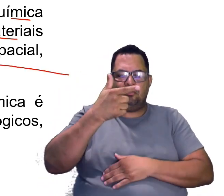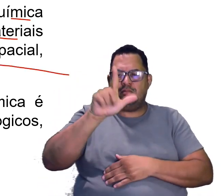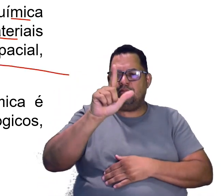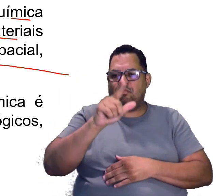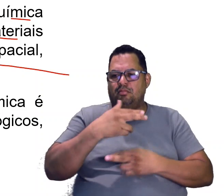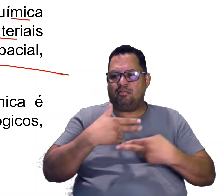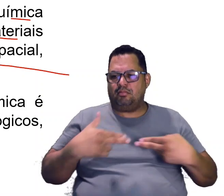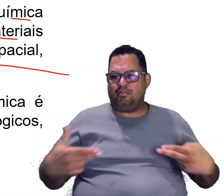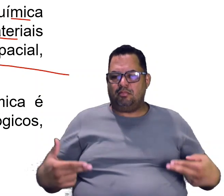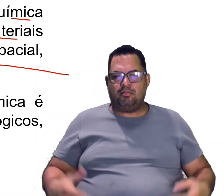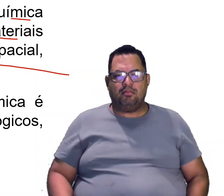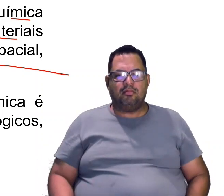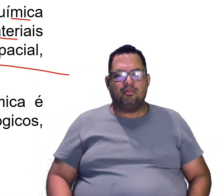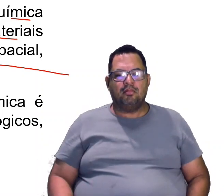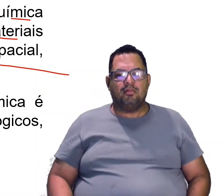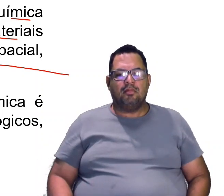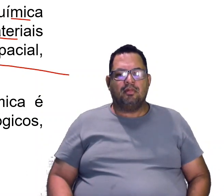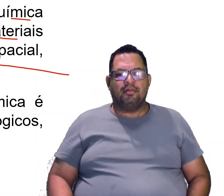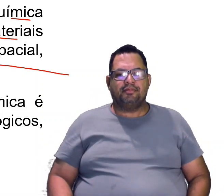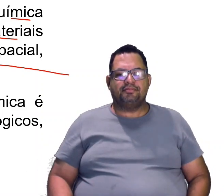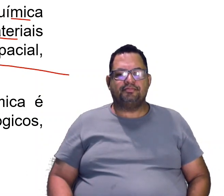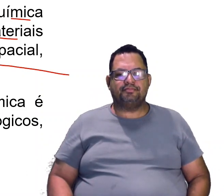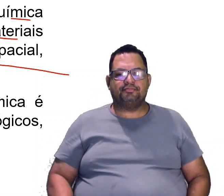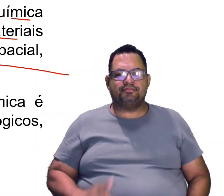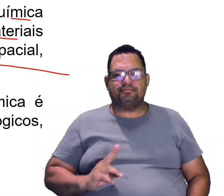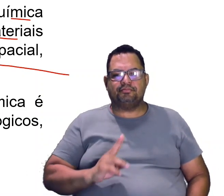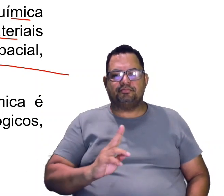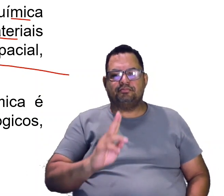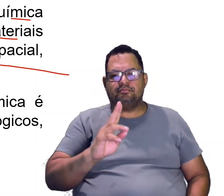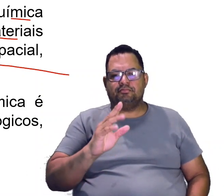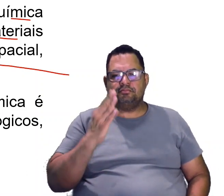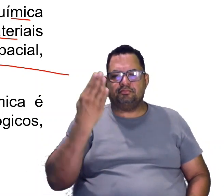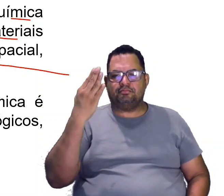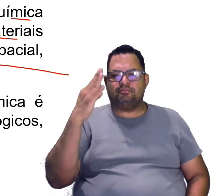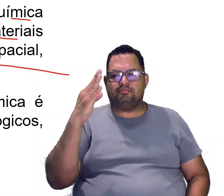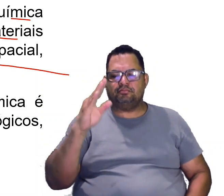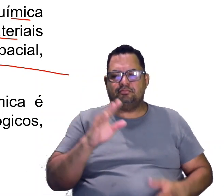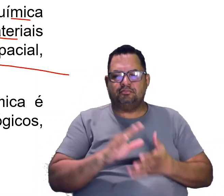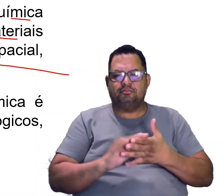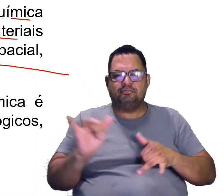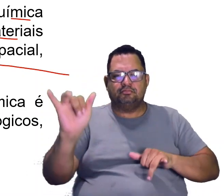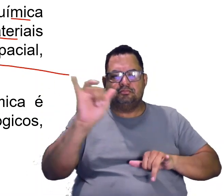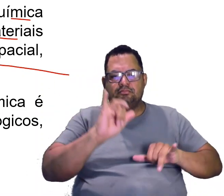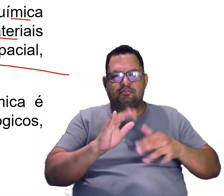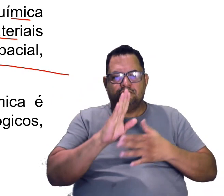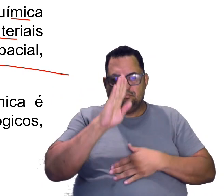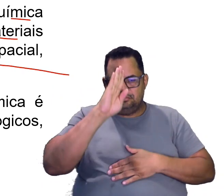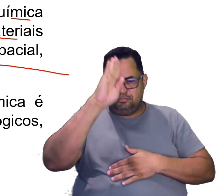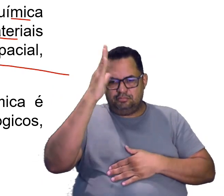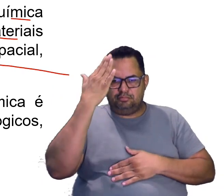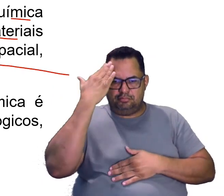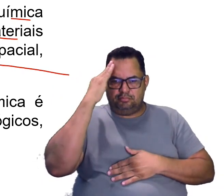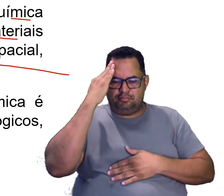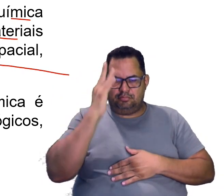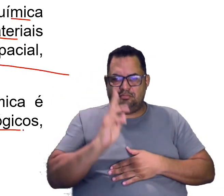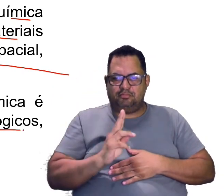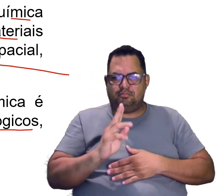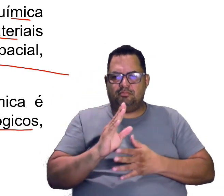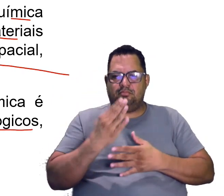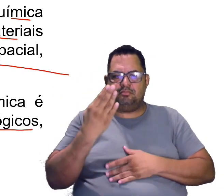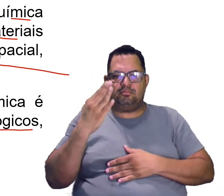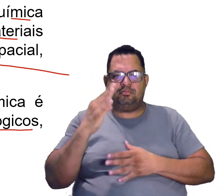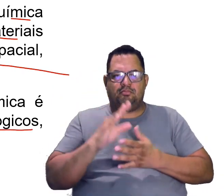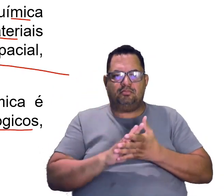muito mais. E, na sequência, os processos biológicos, olha aí. A química é fundamental para a compreensão de